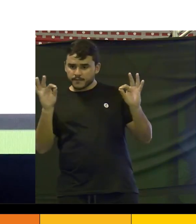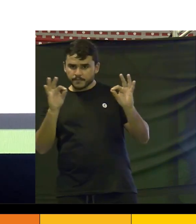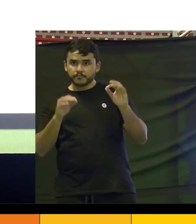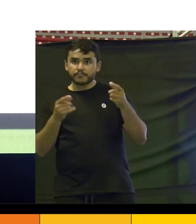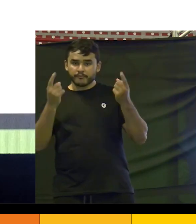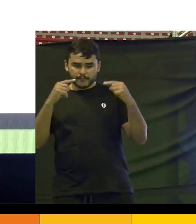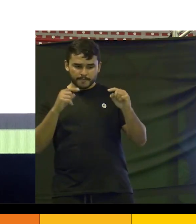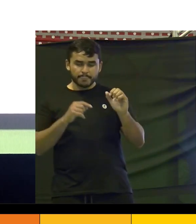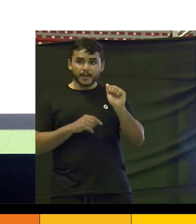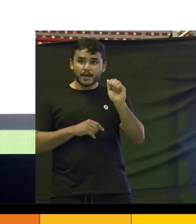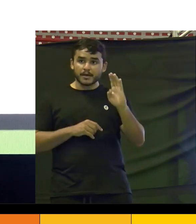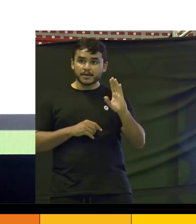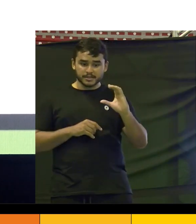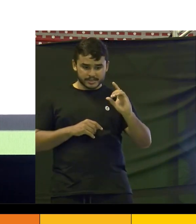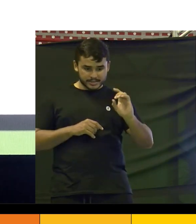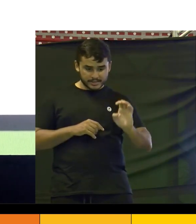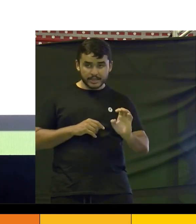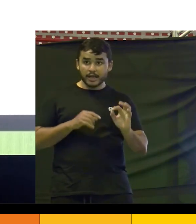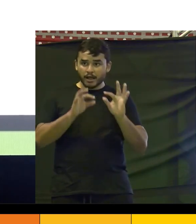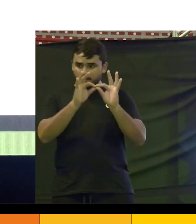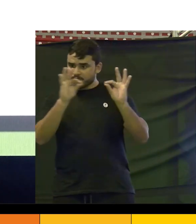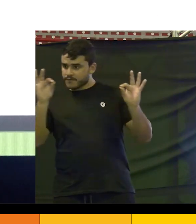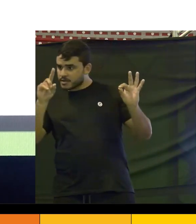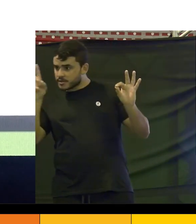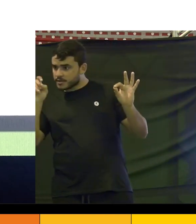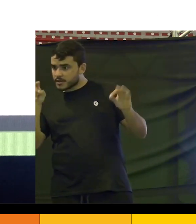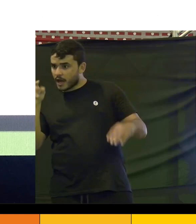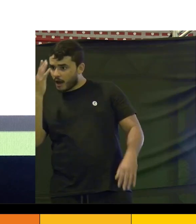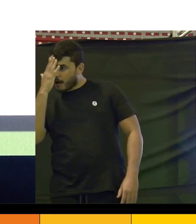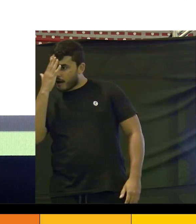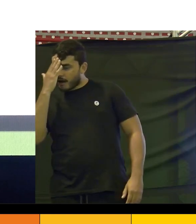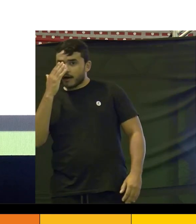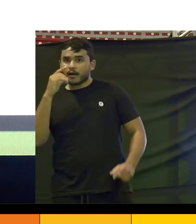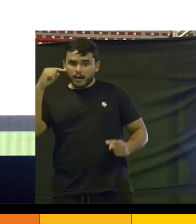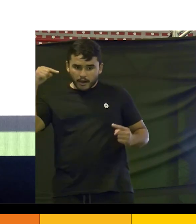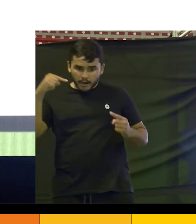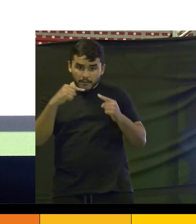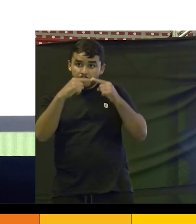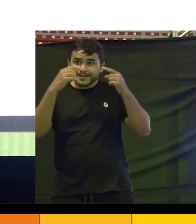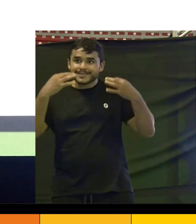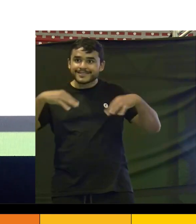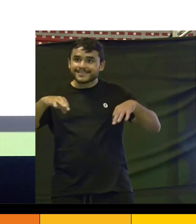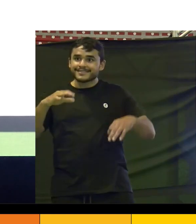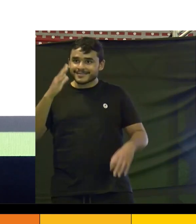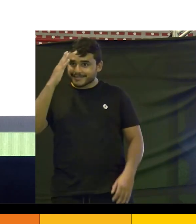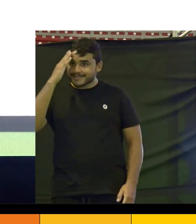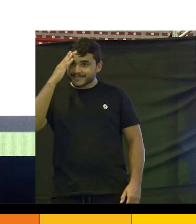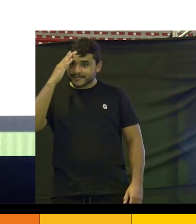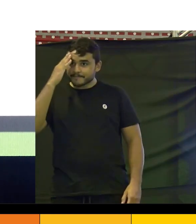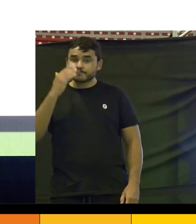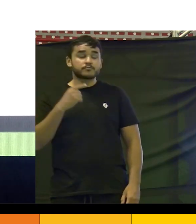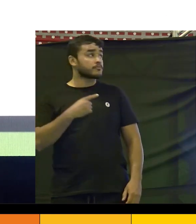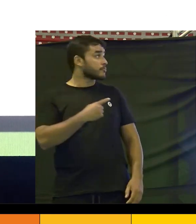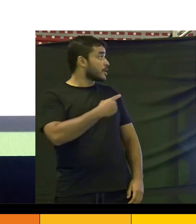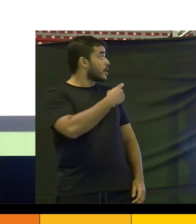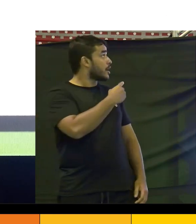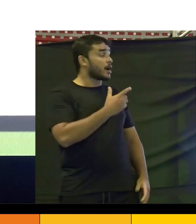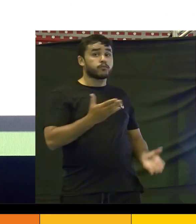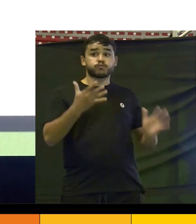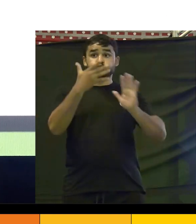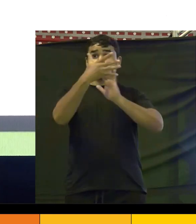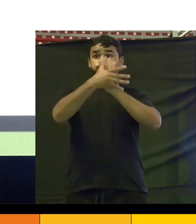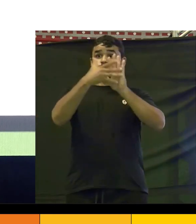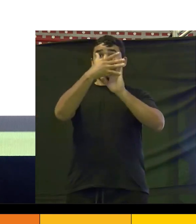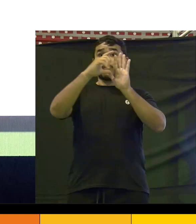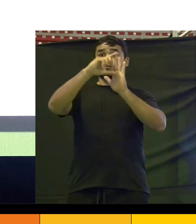questão, que é o nosso objetivo final. Tá? O que o professor Ilan está lendo nesse momento é o que nós chamamos de